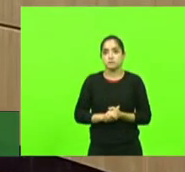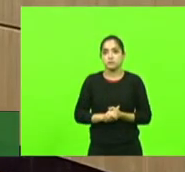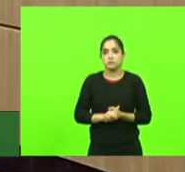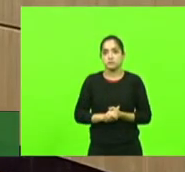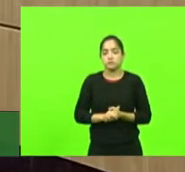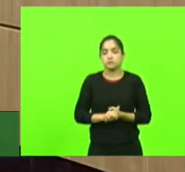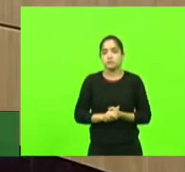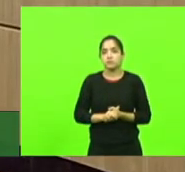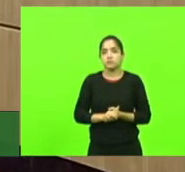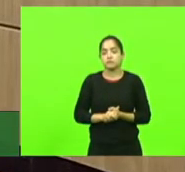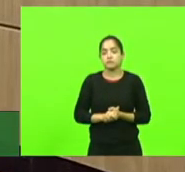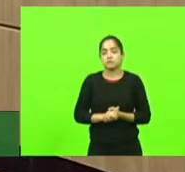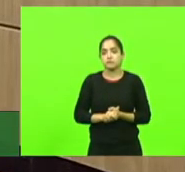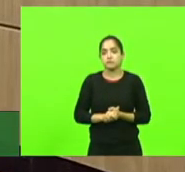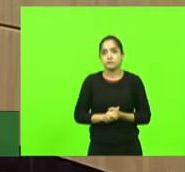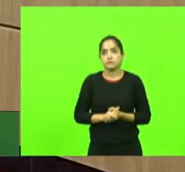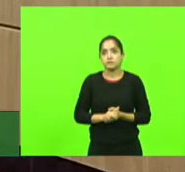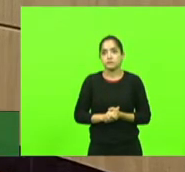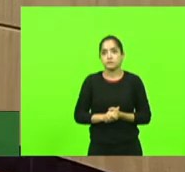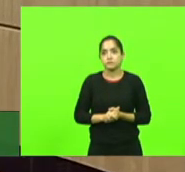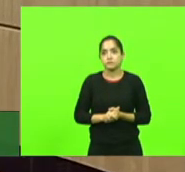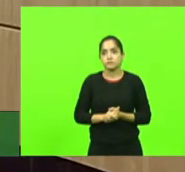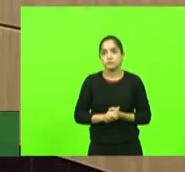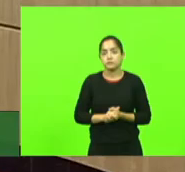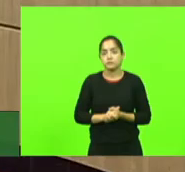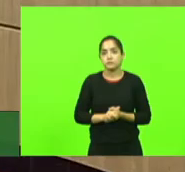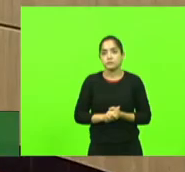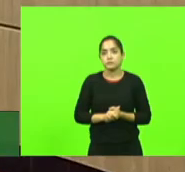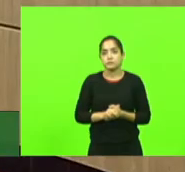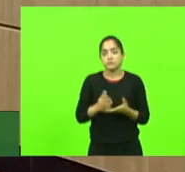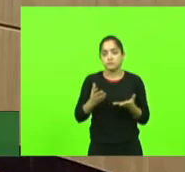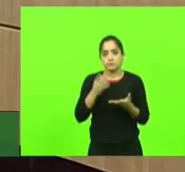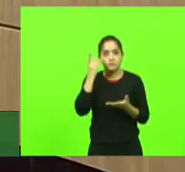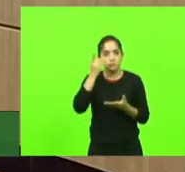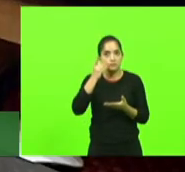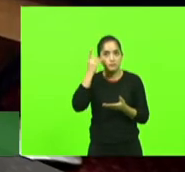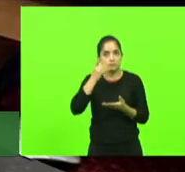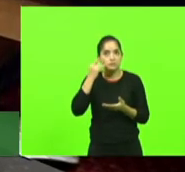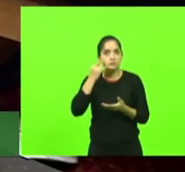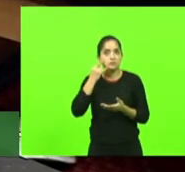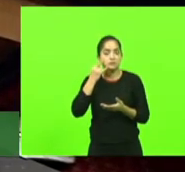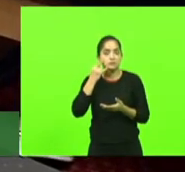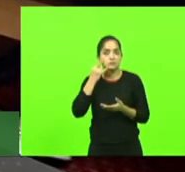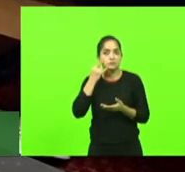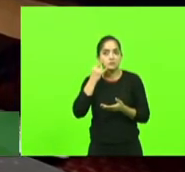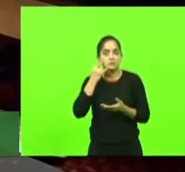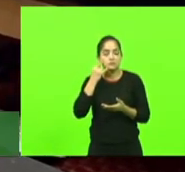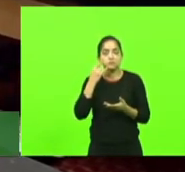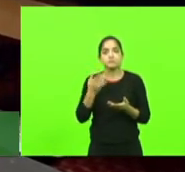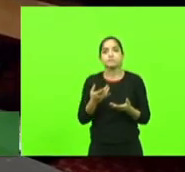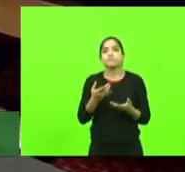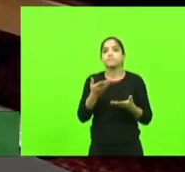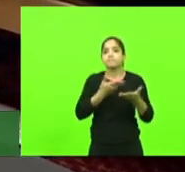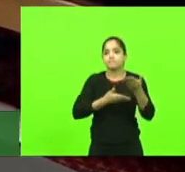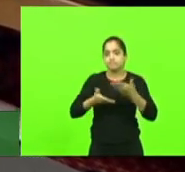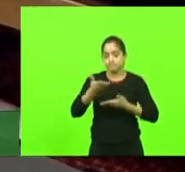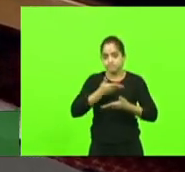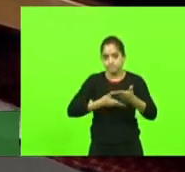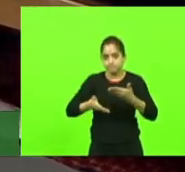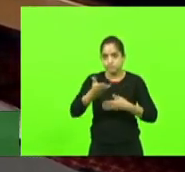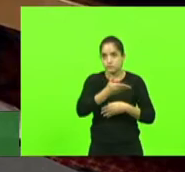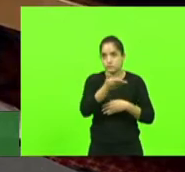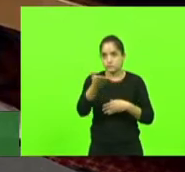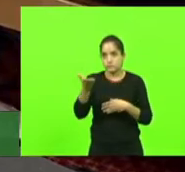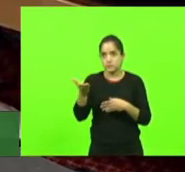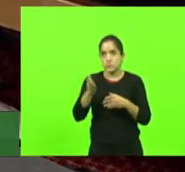Deputado Zé Milton Schaefer. Deputado Mauro, quero aqui compartilhar e somar aos depoimentos aqui